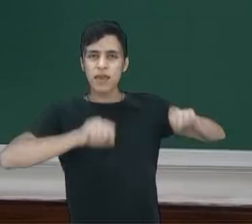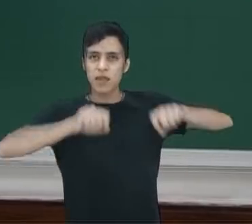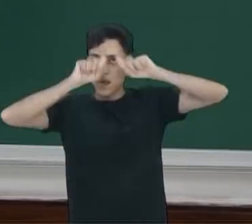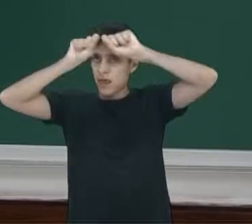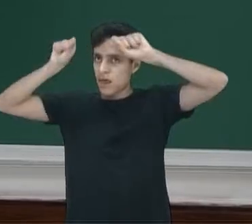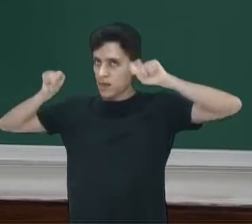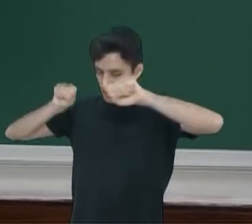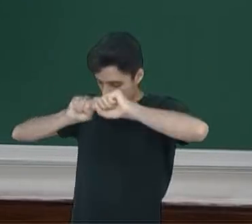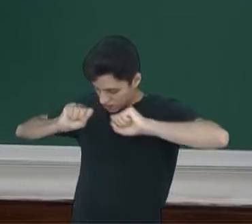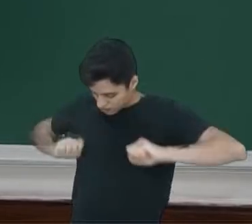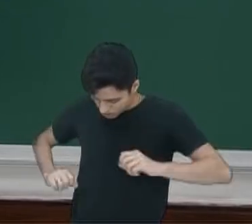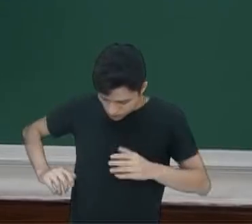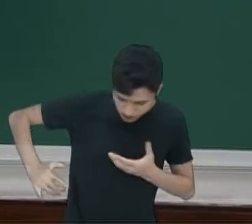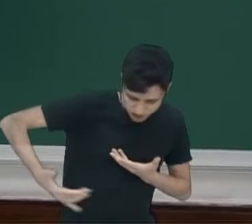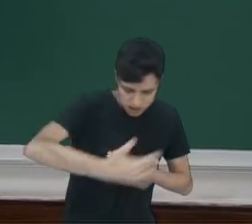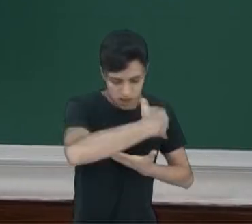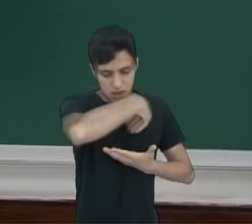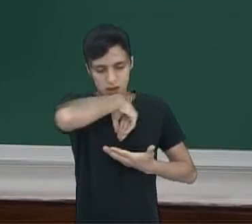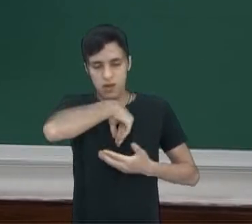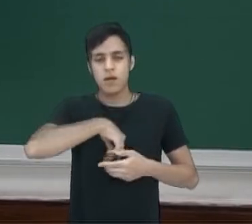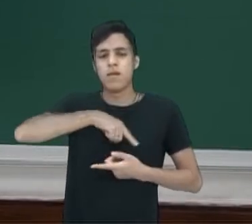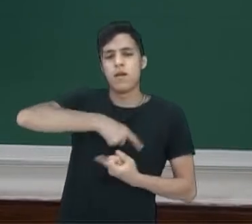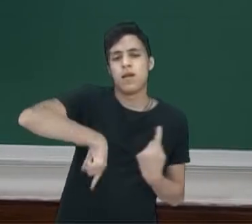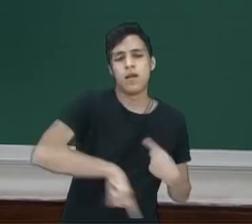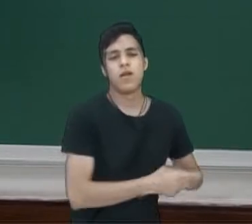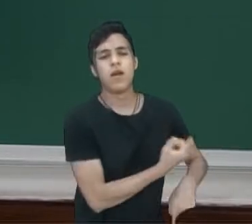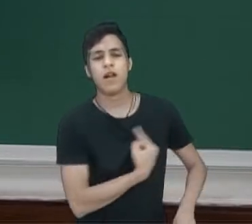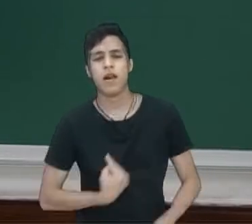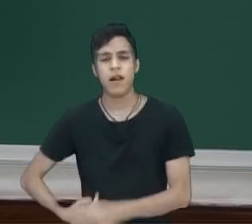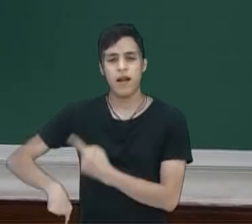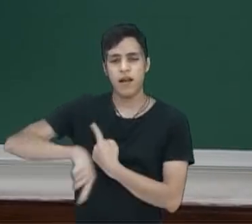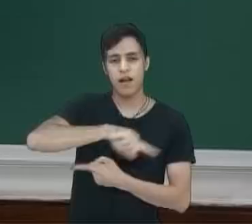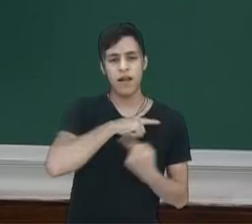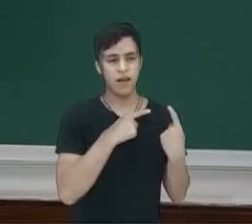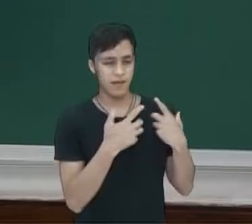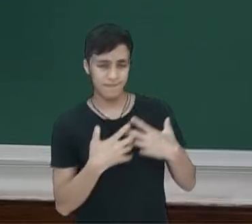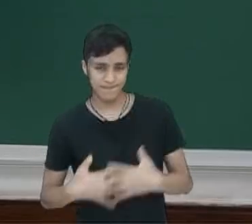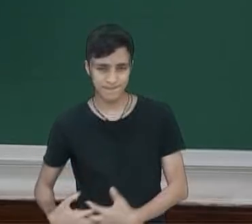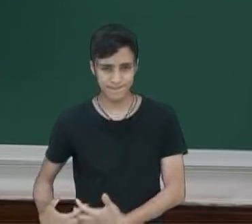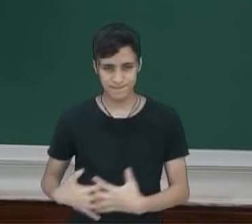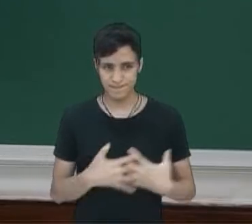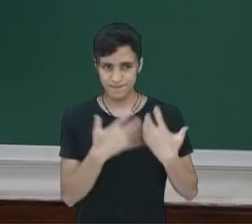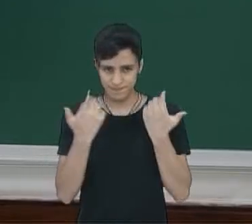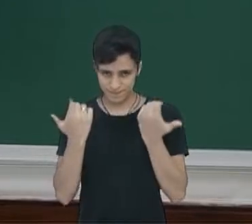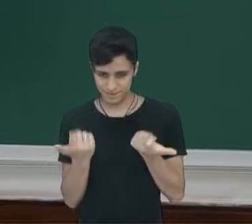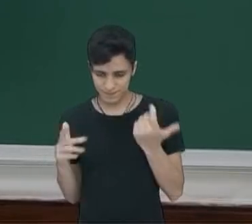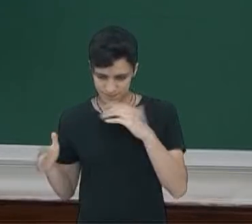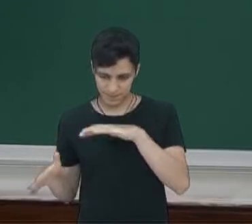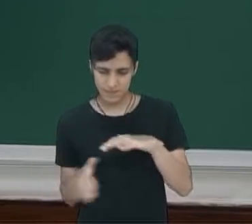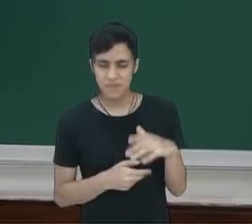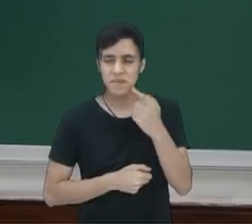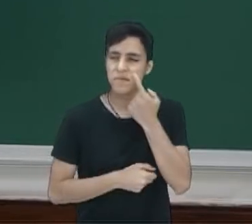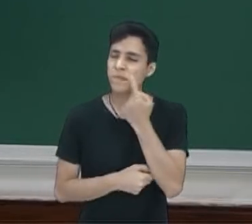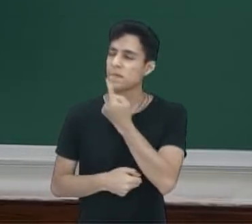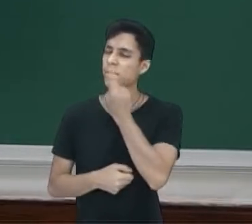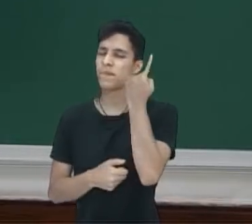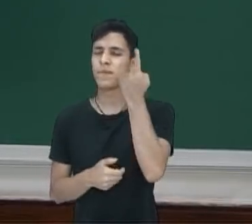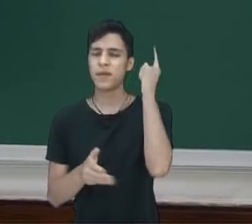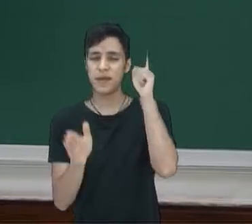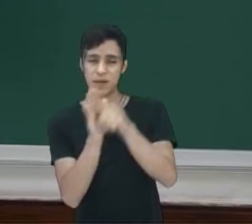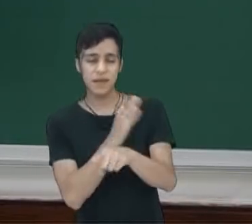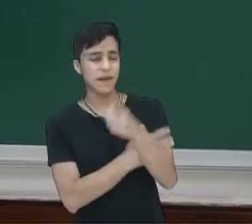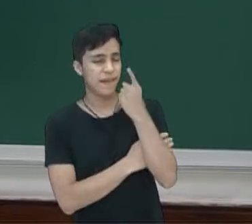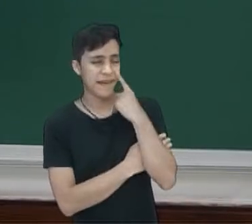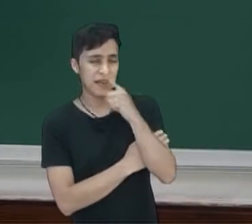sistemas é que formam todo o nosso organismo, ok? E aí temos um quiz então, vamos ver se